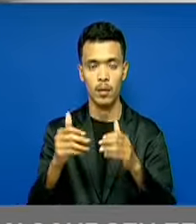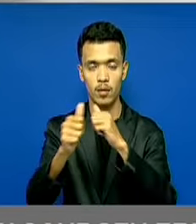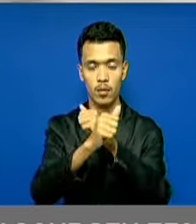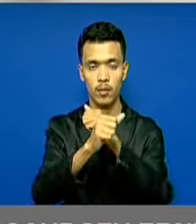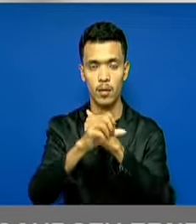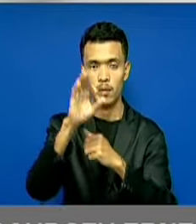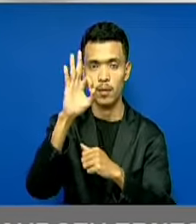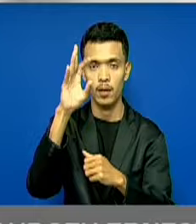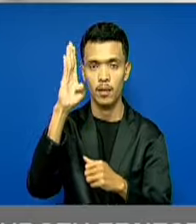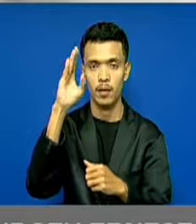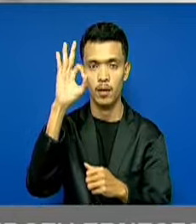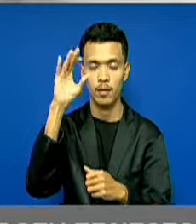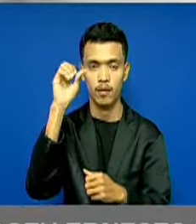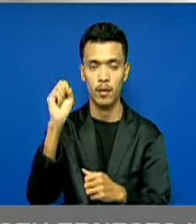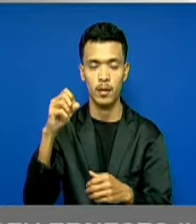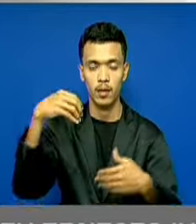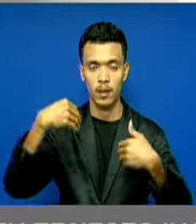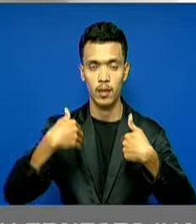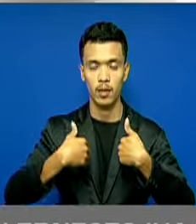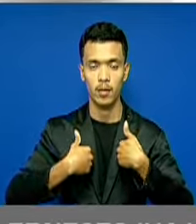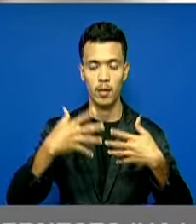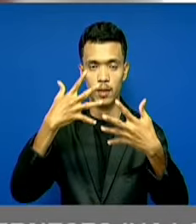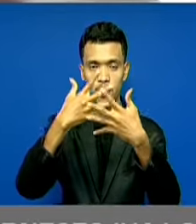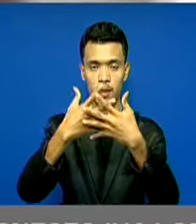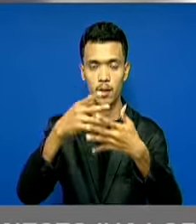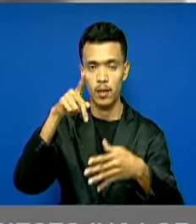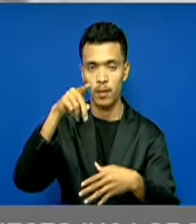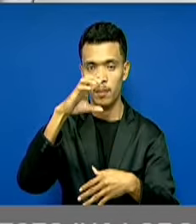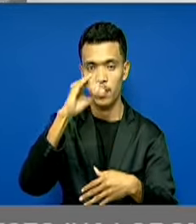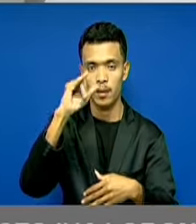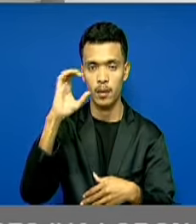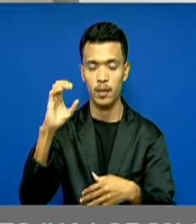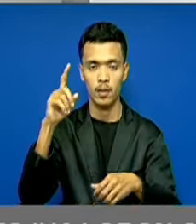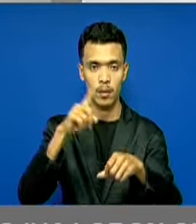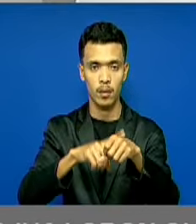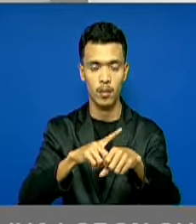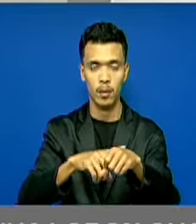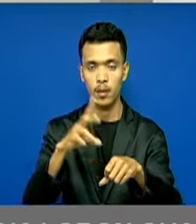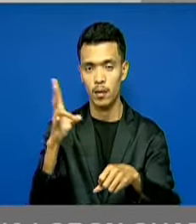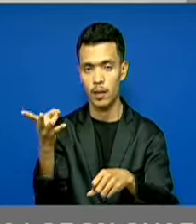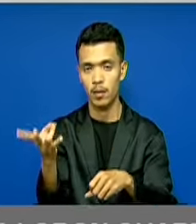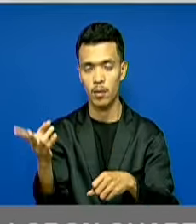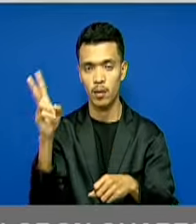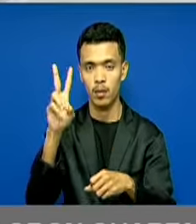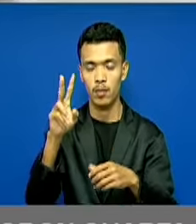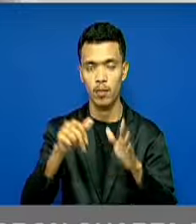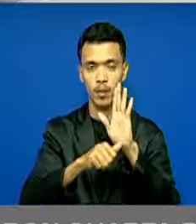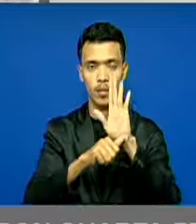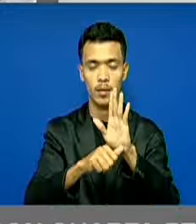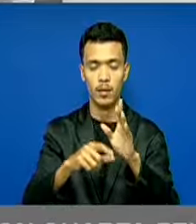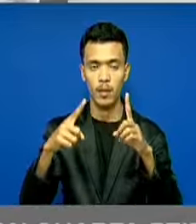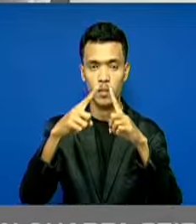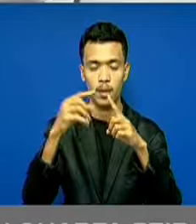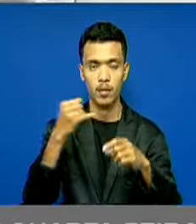BFS, detém ona IECELA Polícia Científica e Investigação Criminal. Durante horas se tunulo recindrua, moloca apresenta para